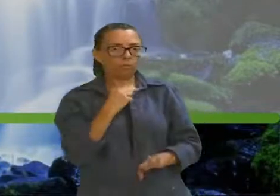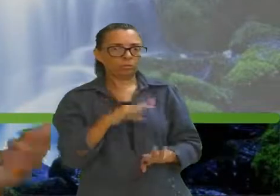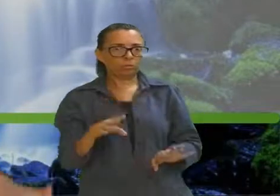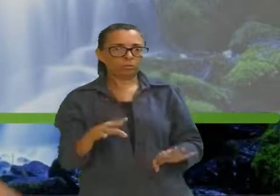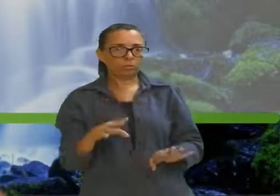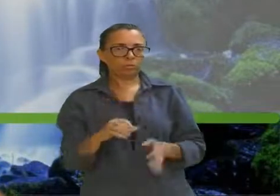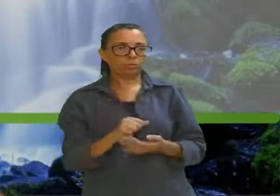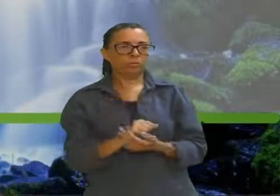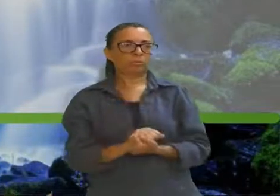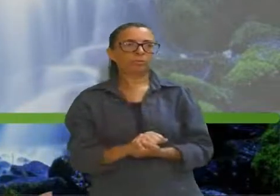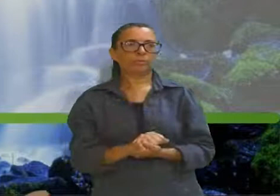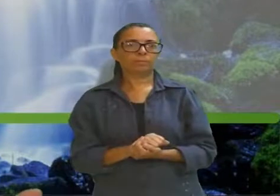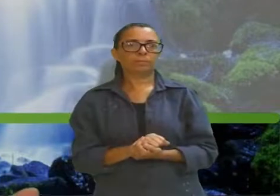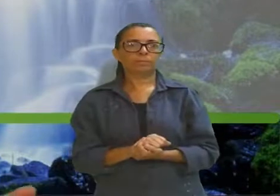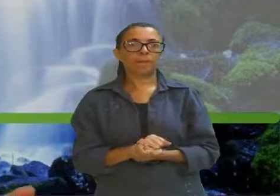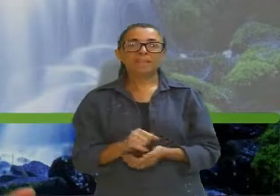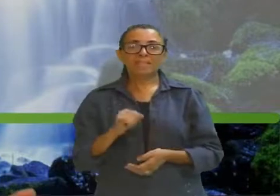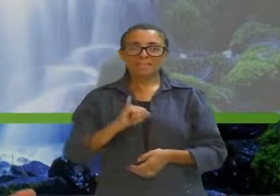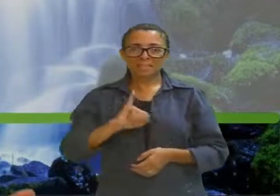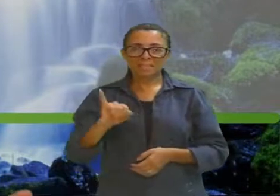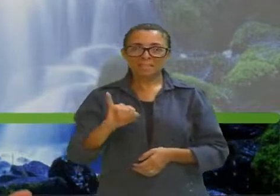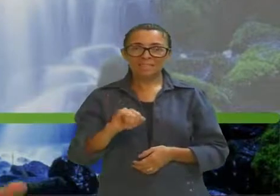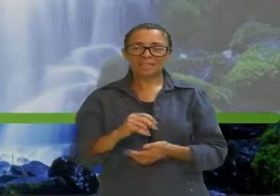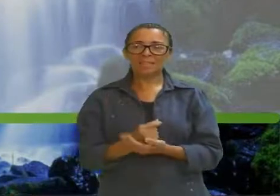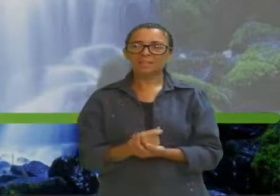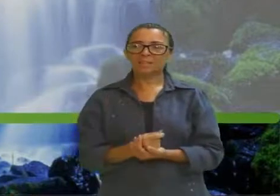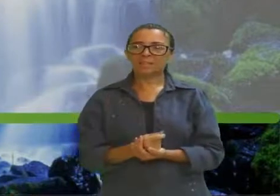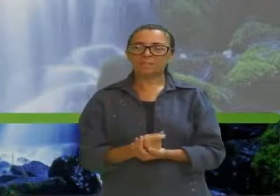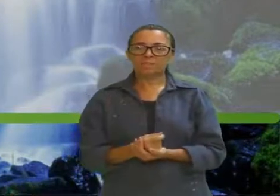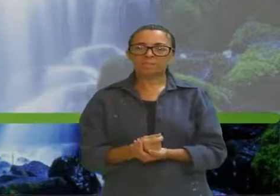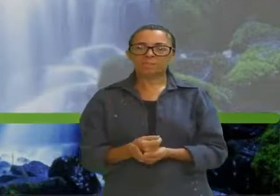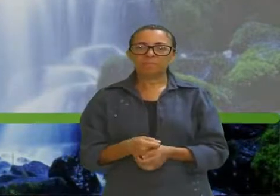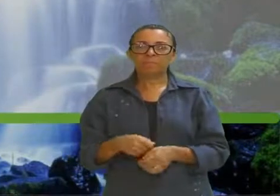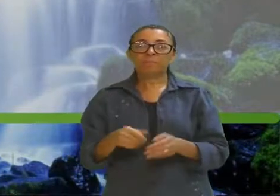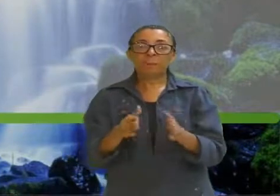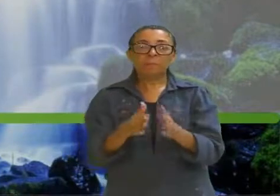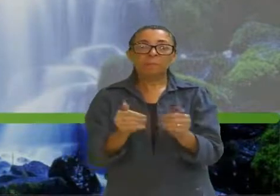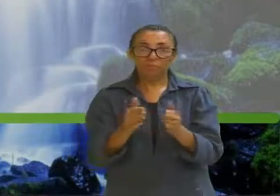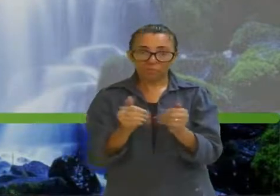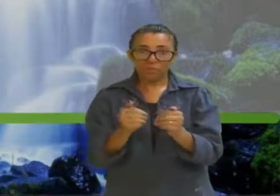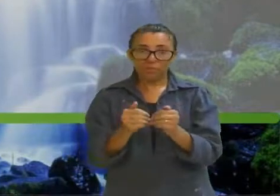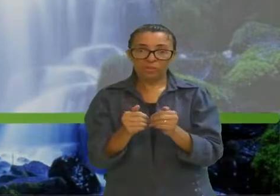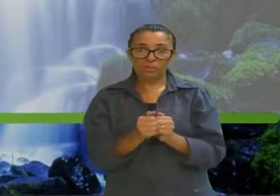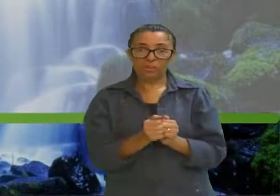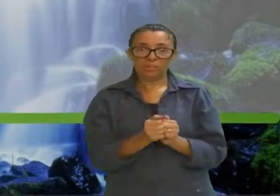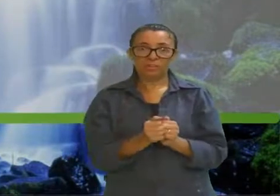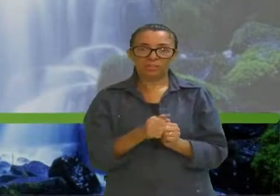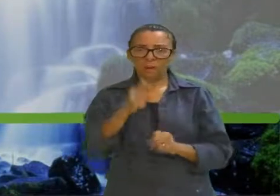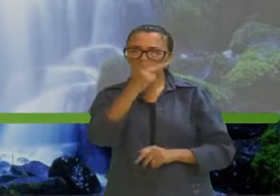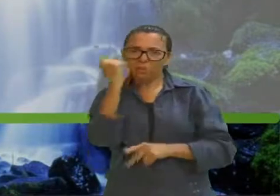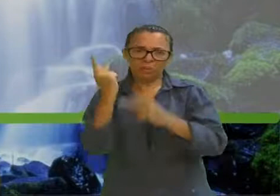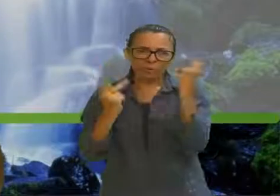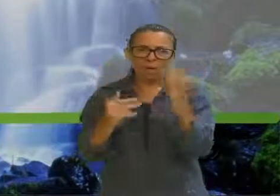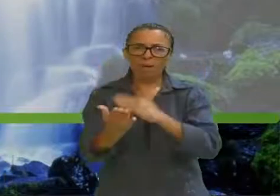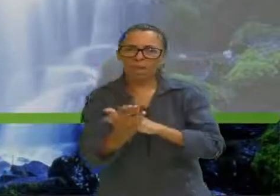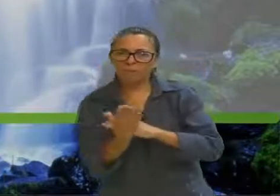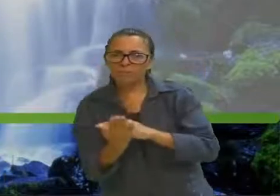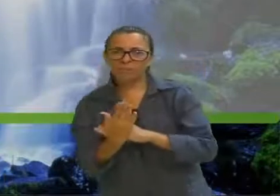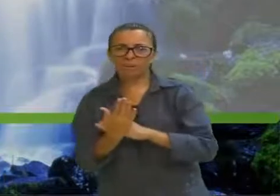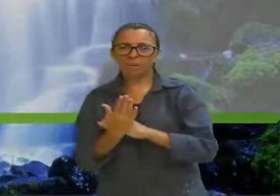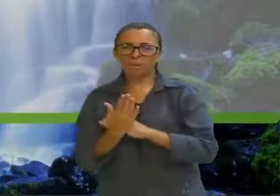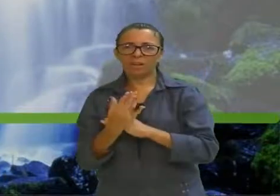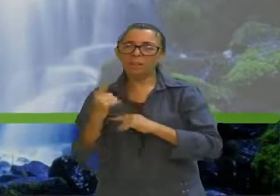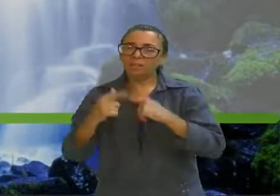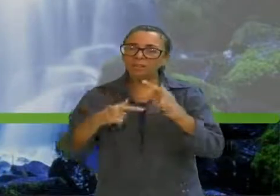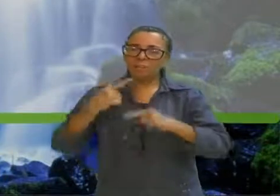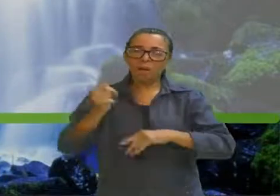devolver, perdoar o nosso próximo das ofensas que ele nos faz, né? Amar o nosso próximo,